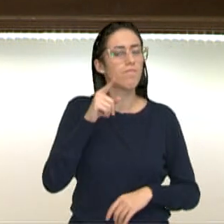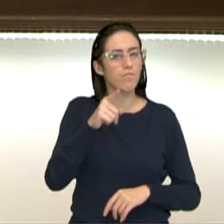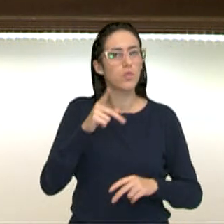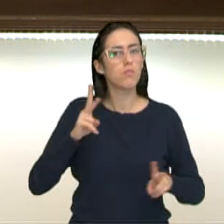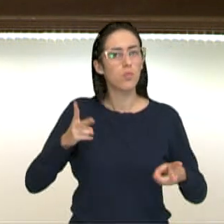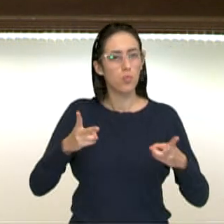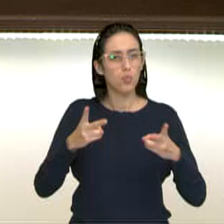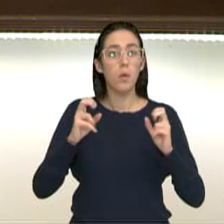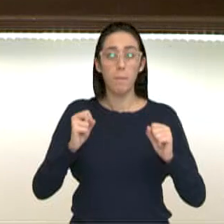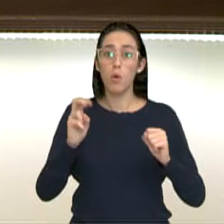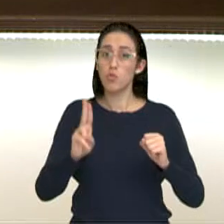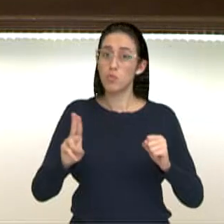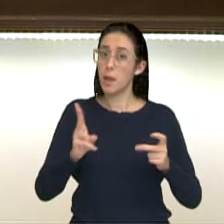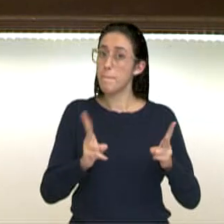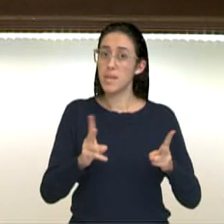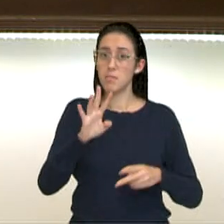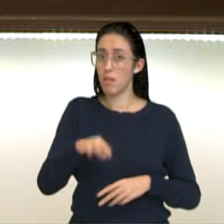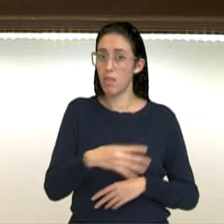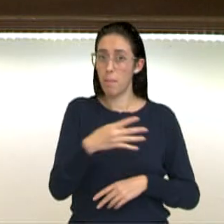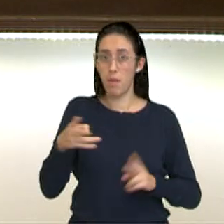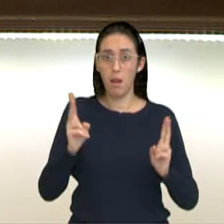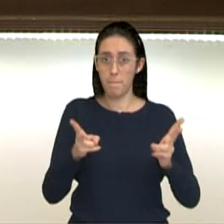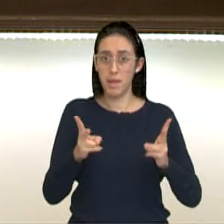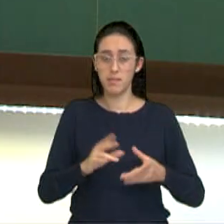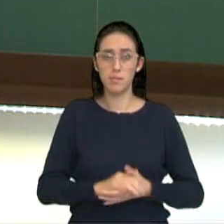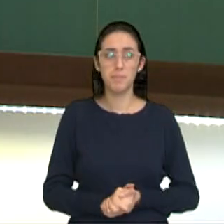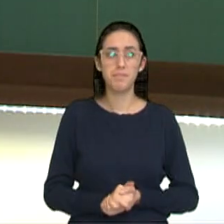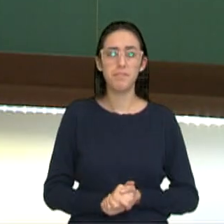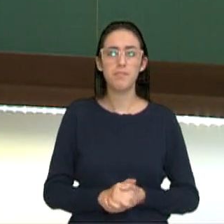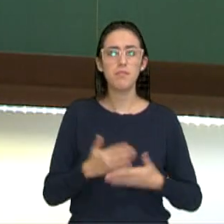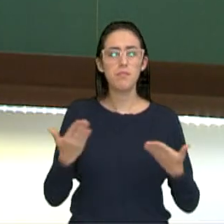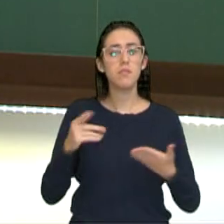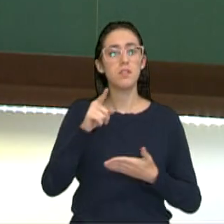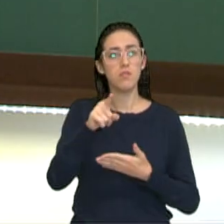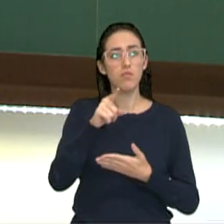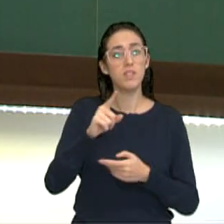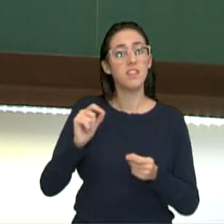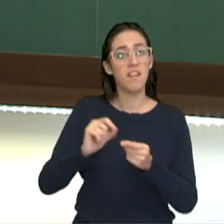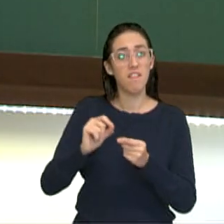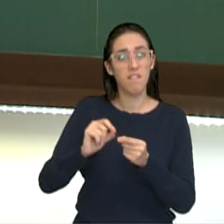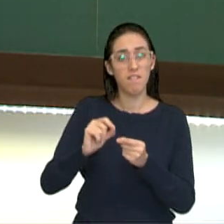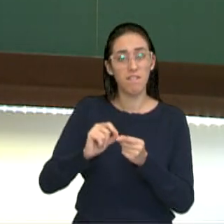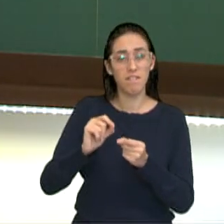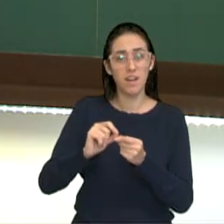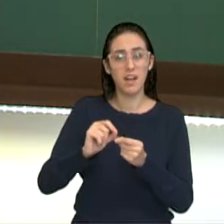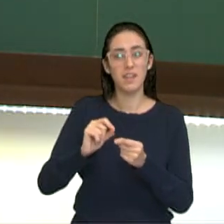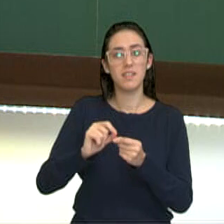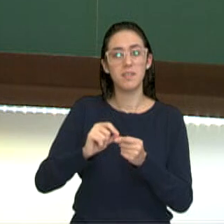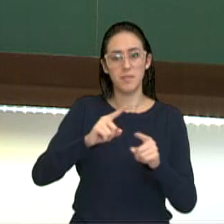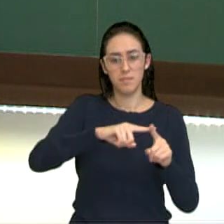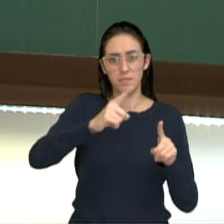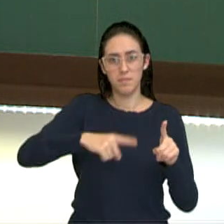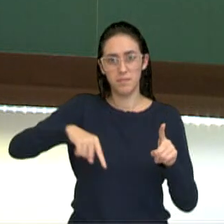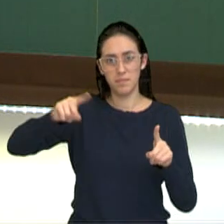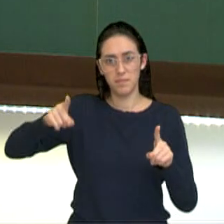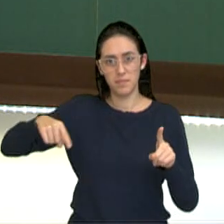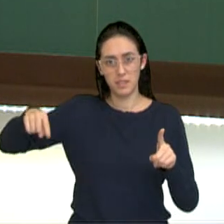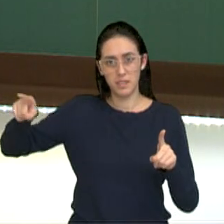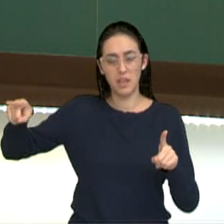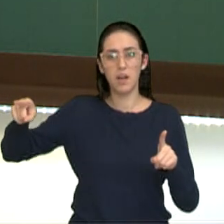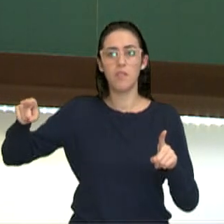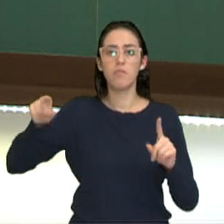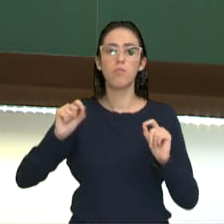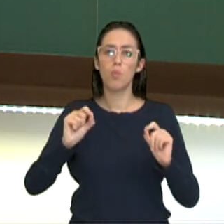a mesma tabela, tá, gente? Então, vamos lá. Construa, né, no caderno um gráfico. Então,